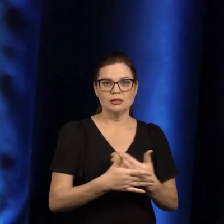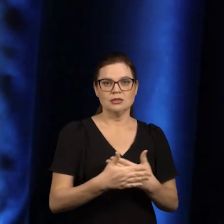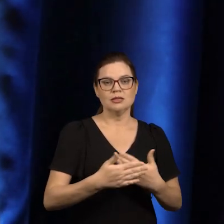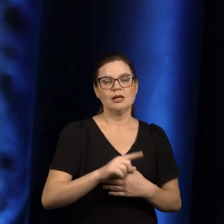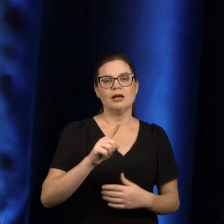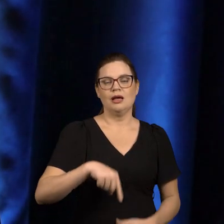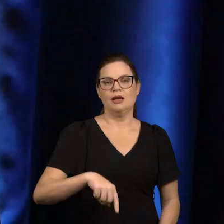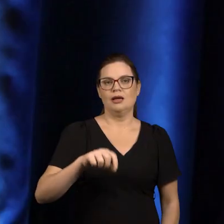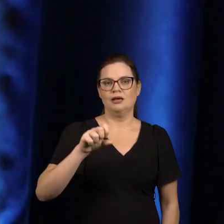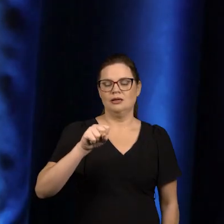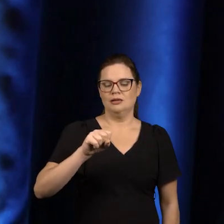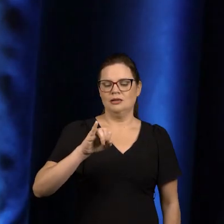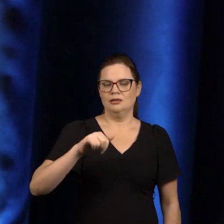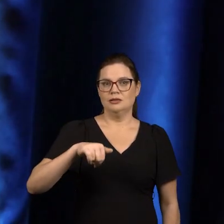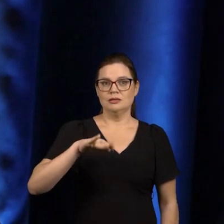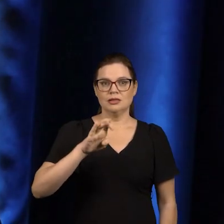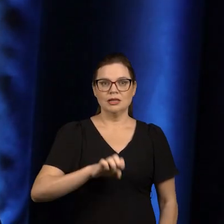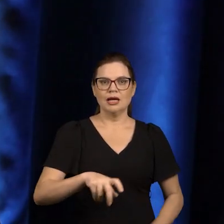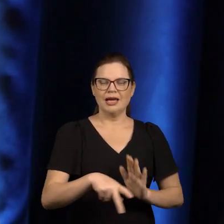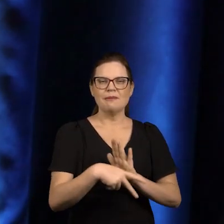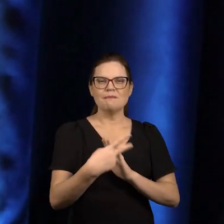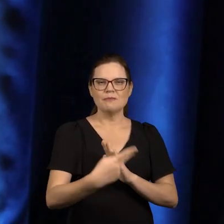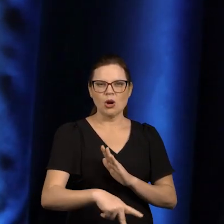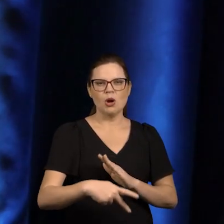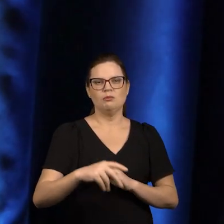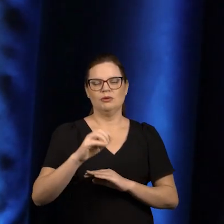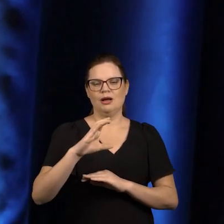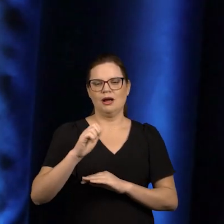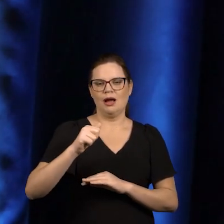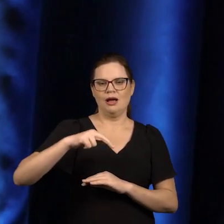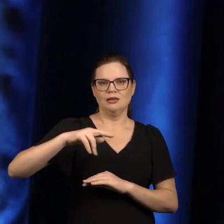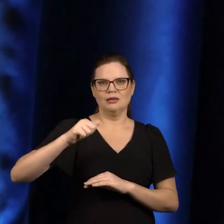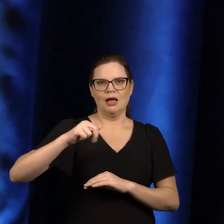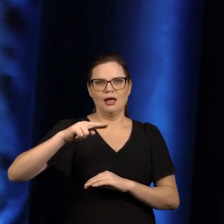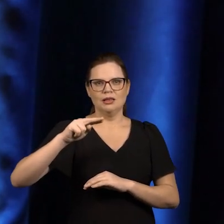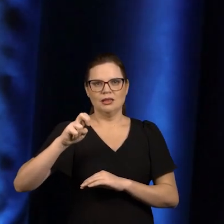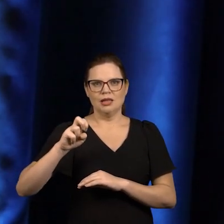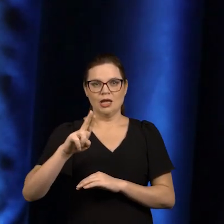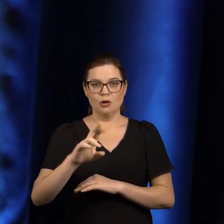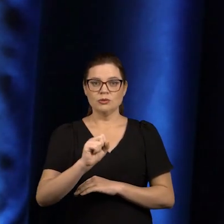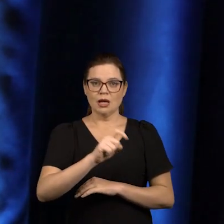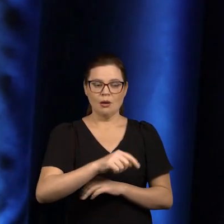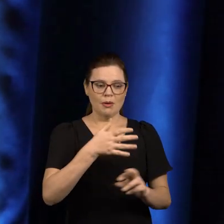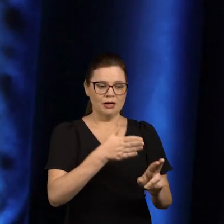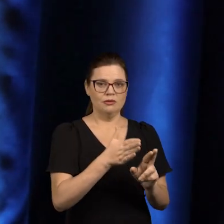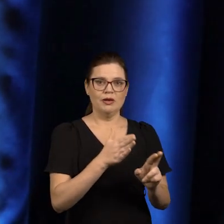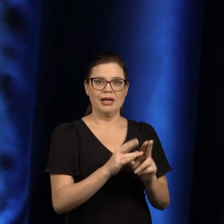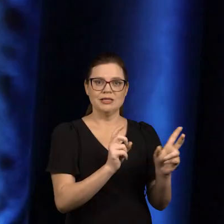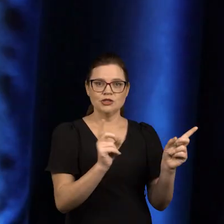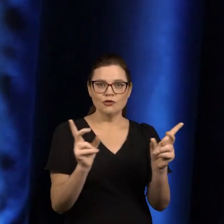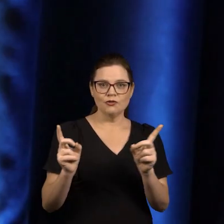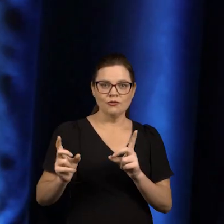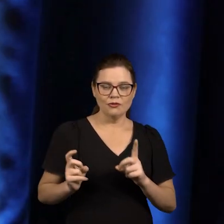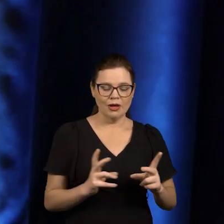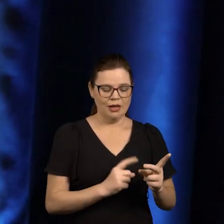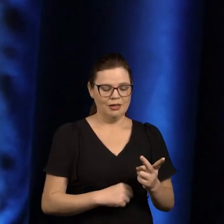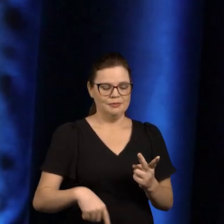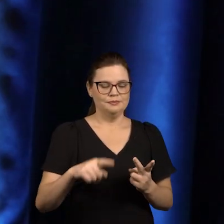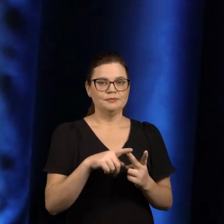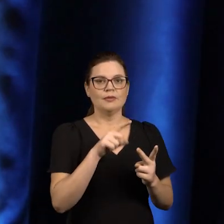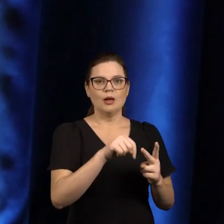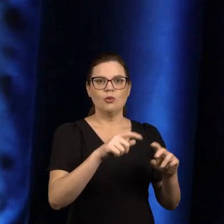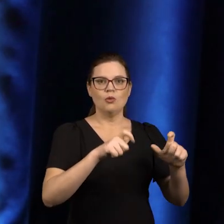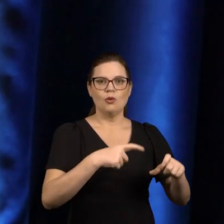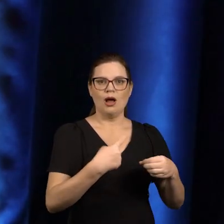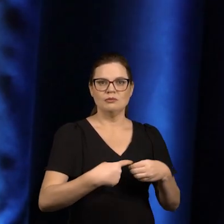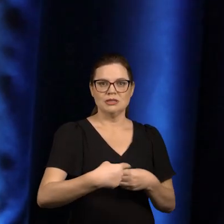uma cidade dos cananeus, já era uma referência comercial, era uma cidade de uma